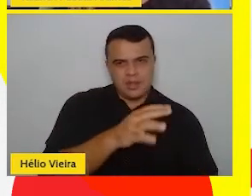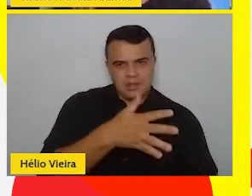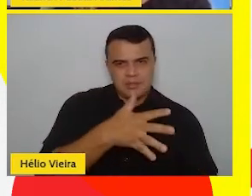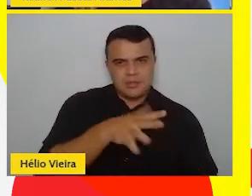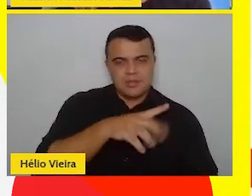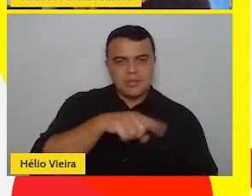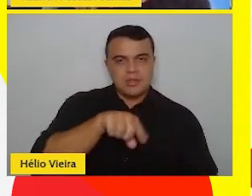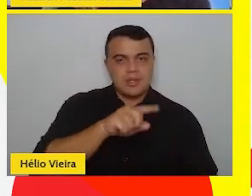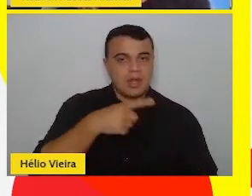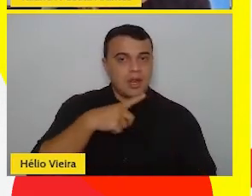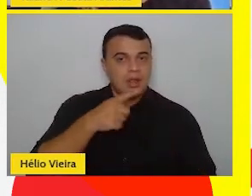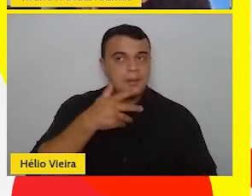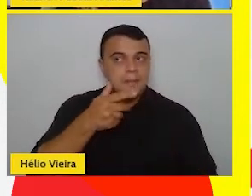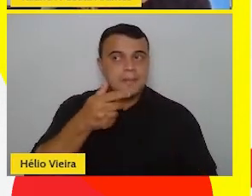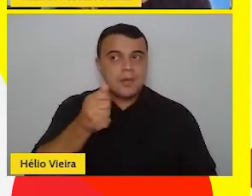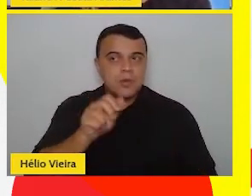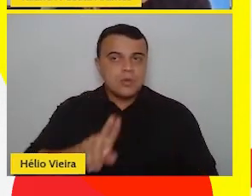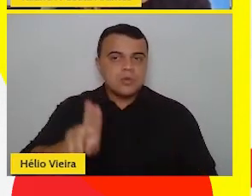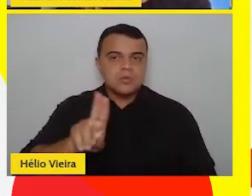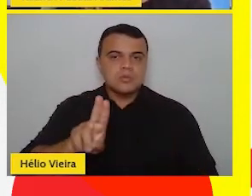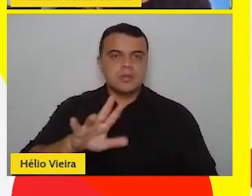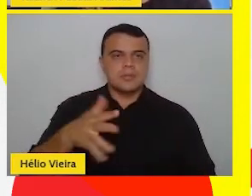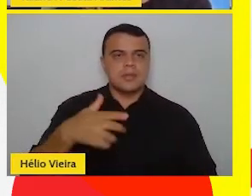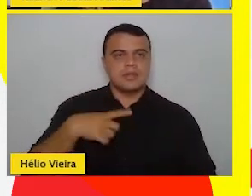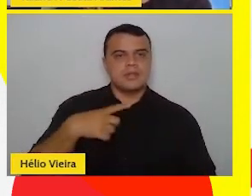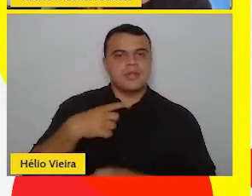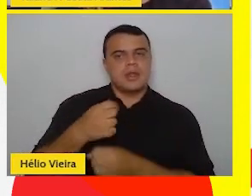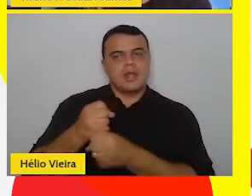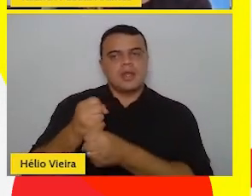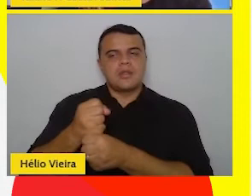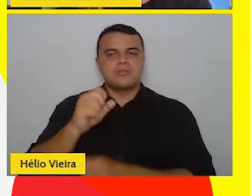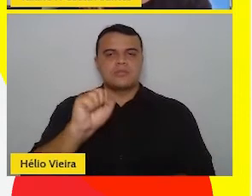ganhou força mesmo na década de 80.